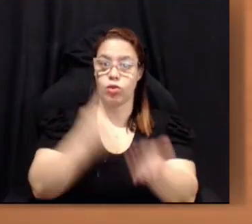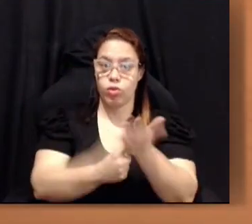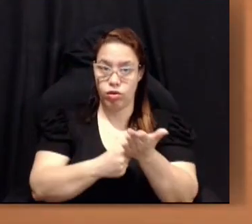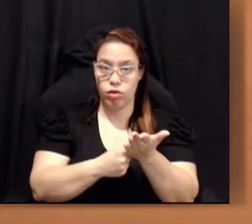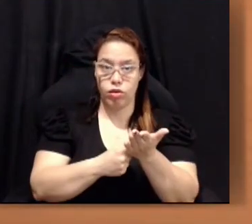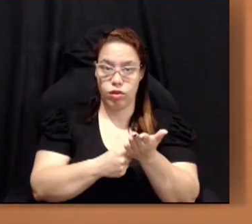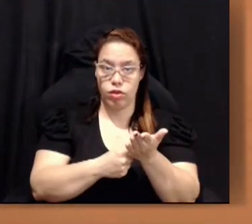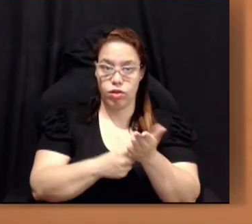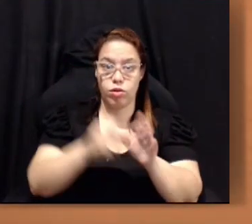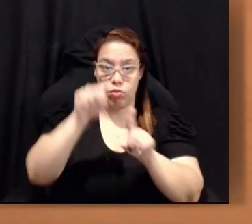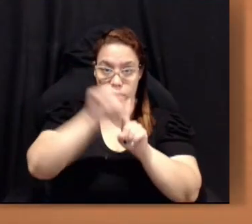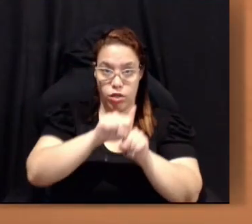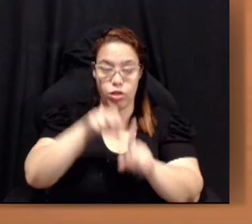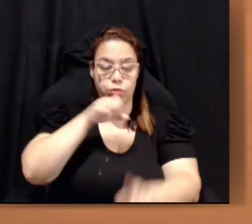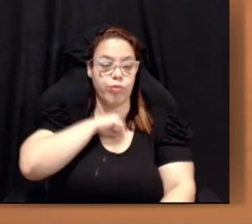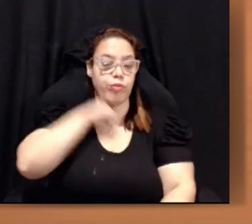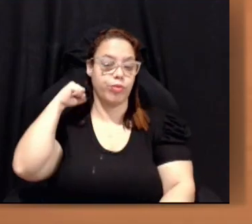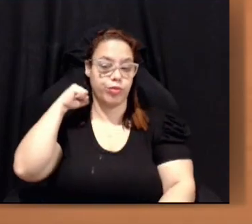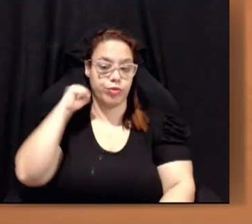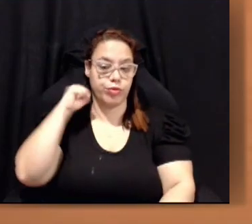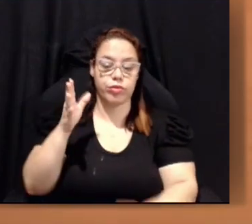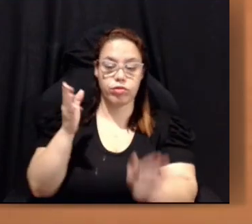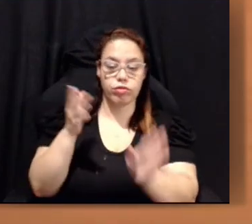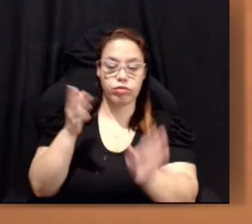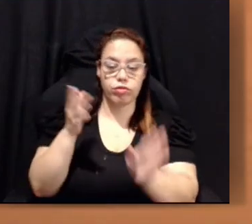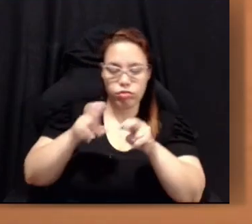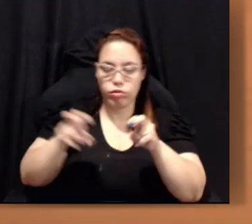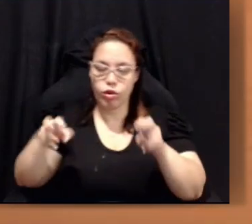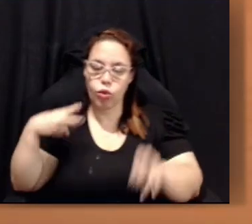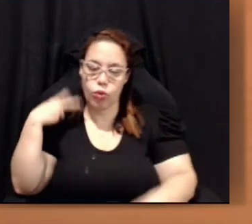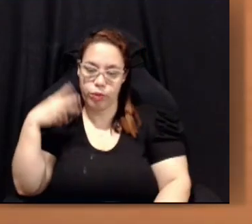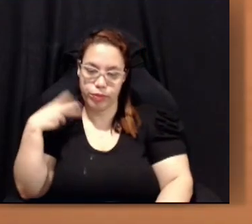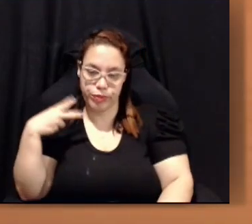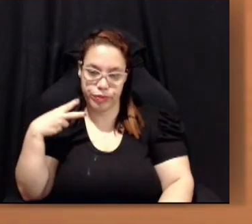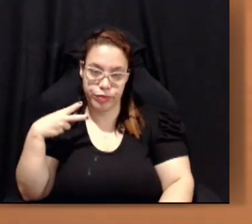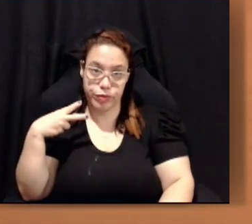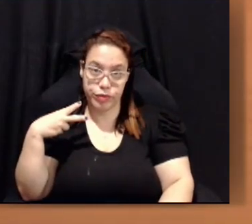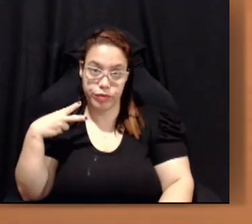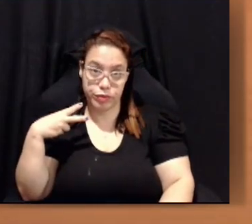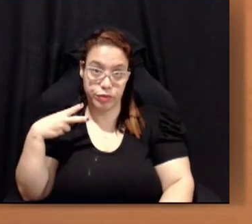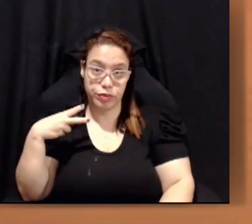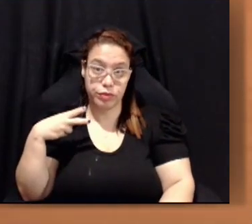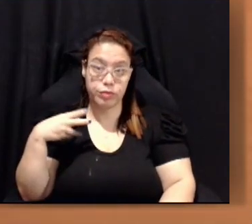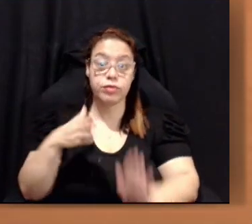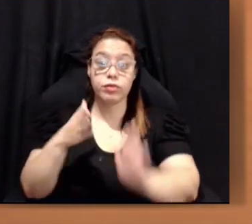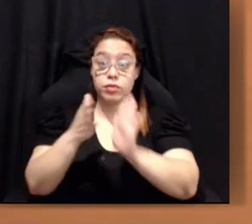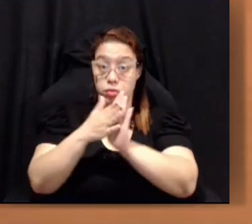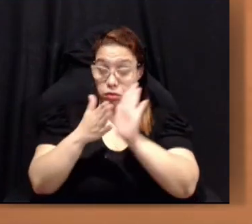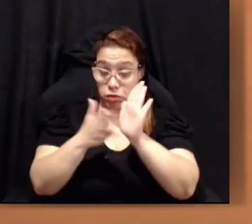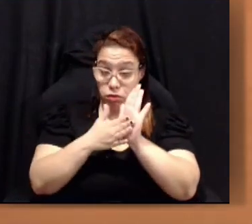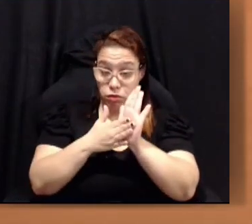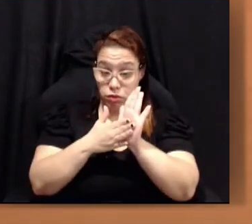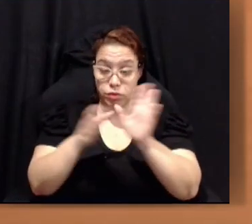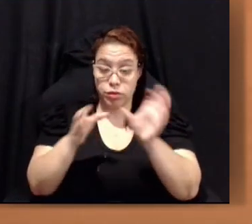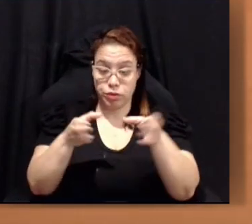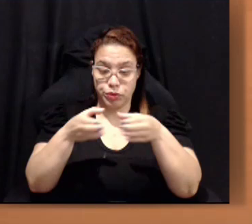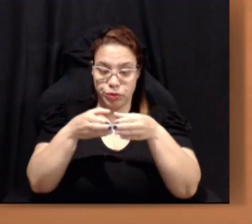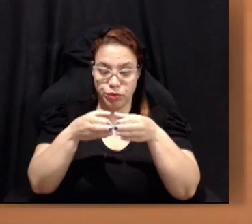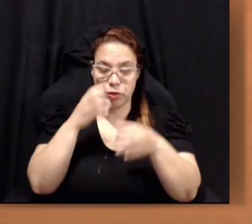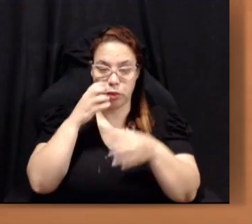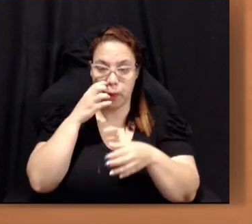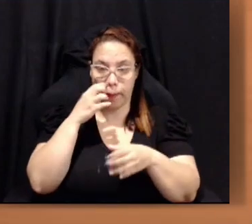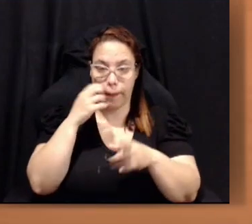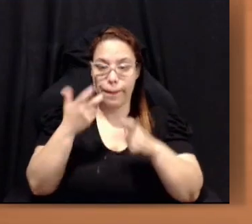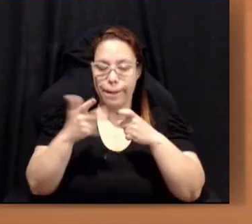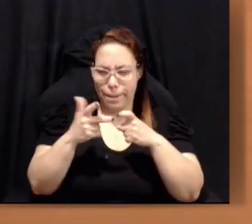gente agora vamos sentar junto com os outros vereadores, com o pessoal que se prontificou a participar dessa comissão executiva, digamos assim,